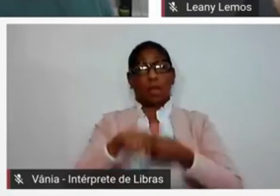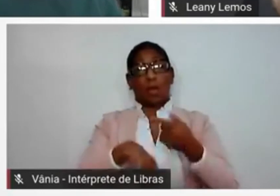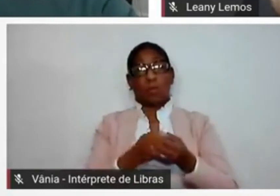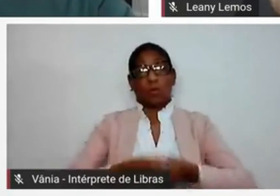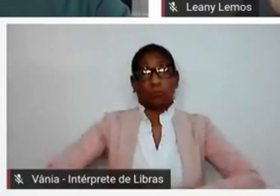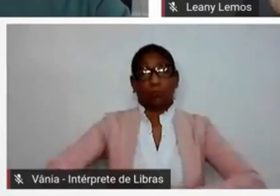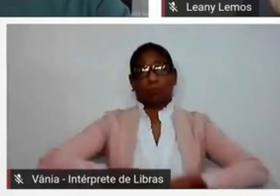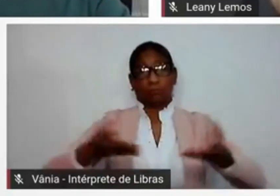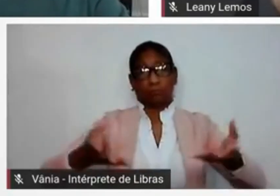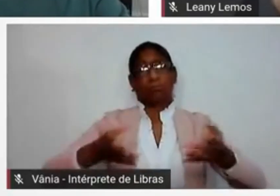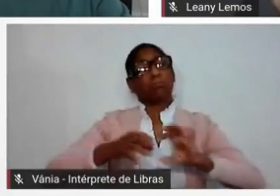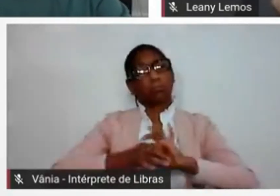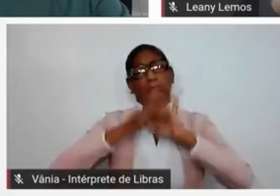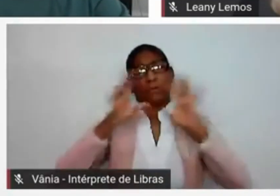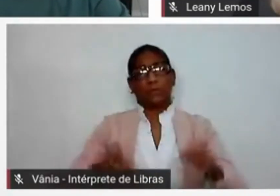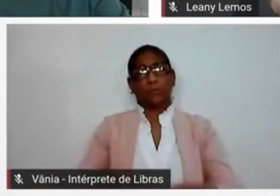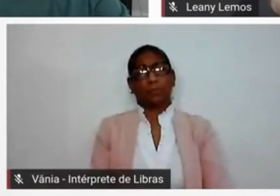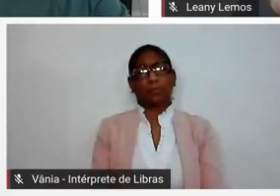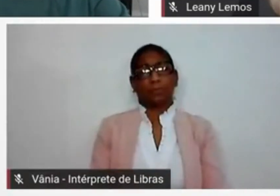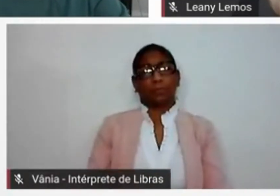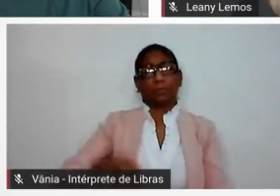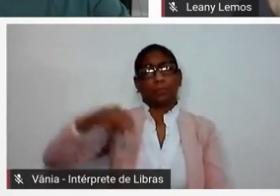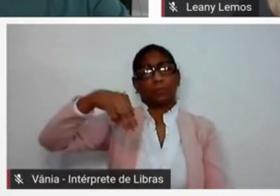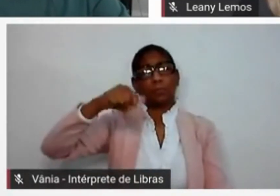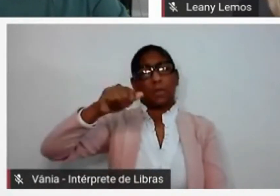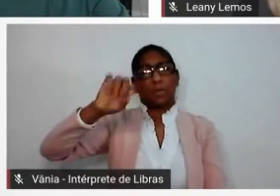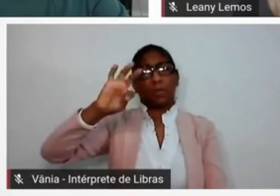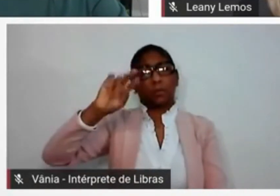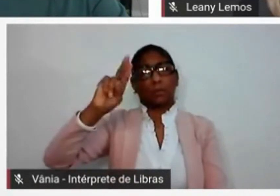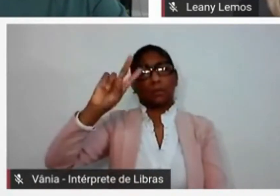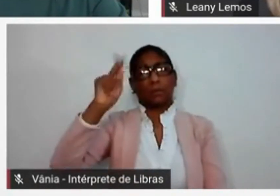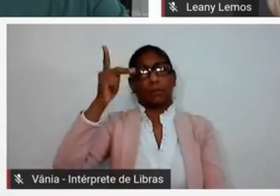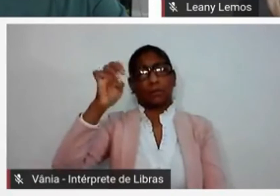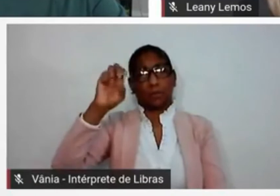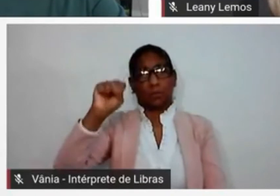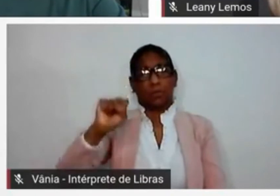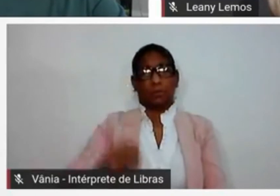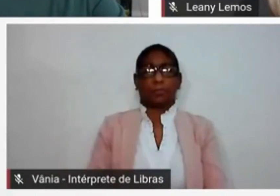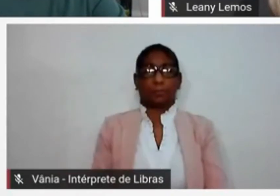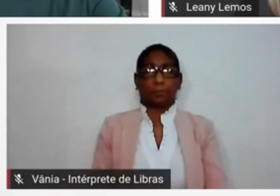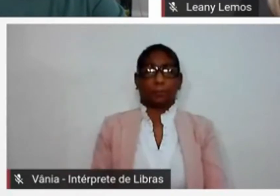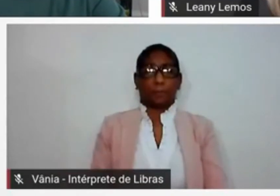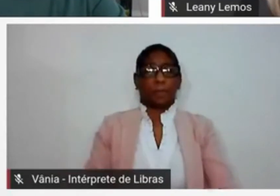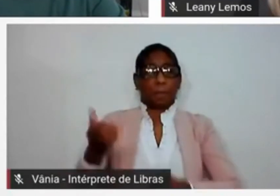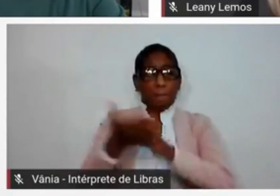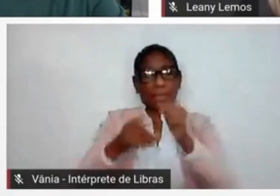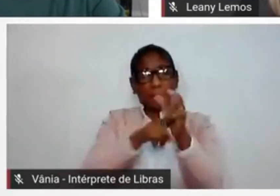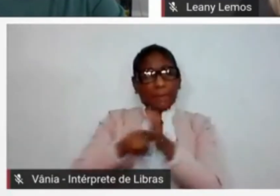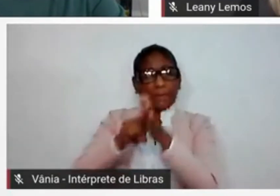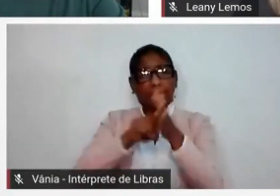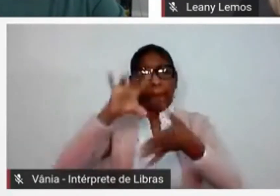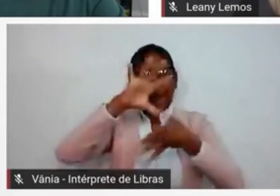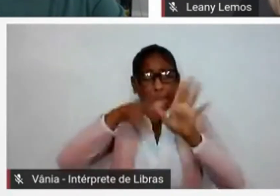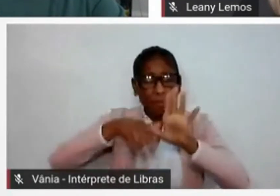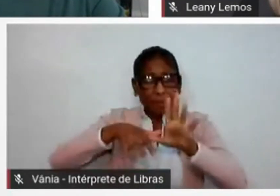aí com a transparência. Matheus Leal, da Rádio Uirapuru, de Passo Fundo. Com base nos dados atuais da pandemia, o